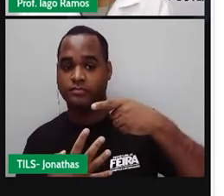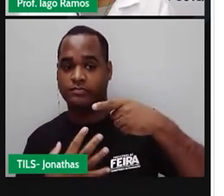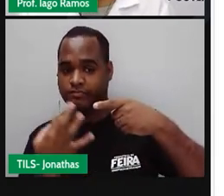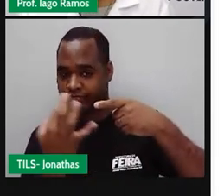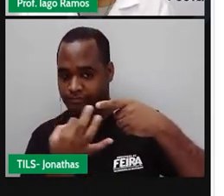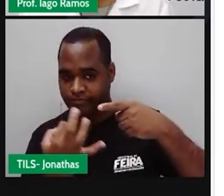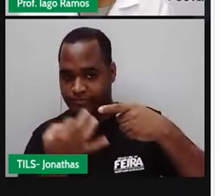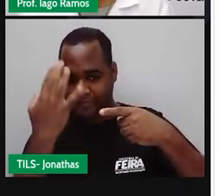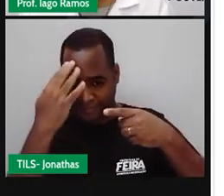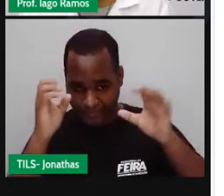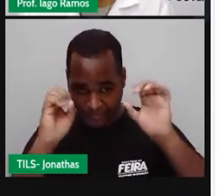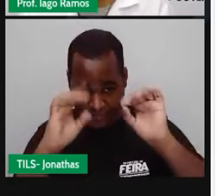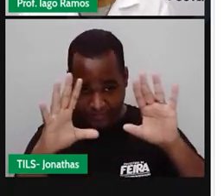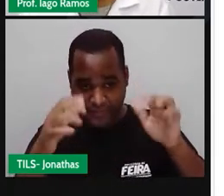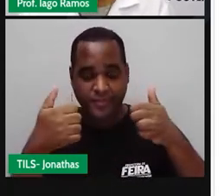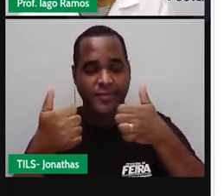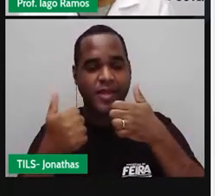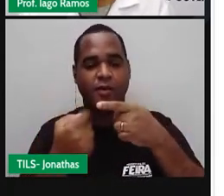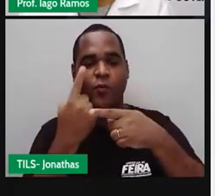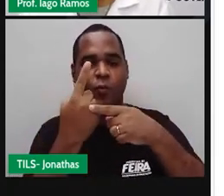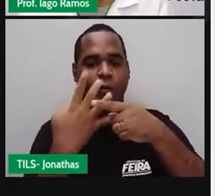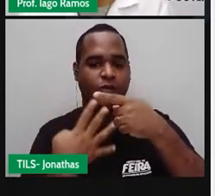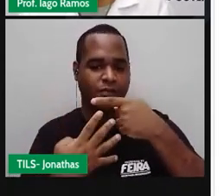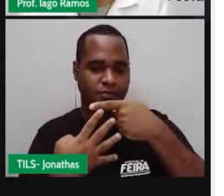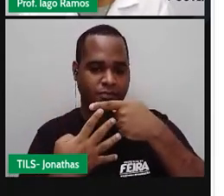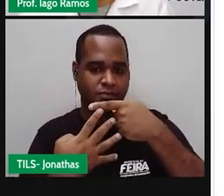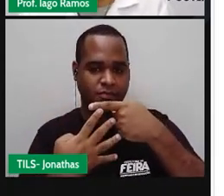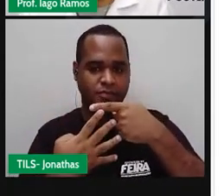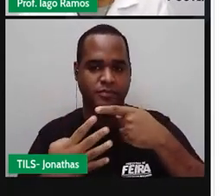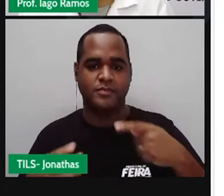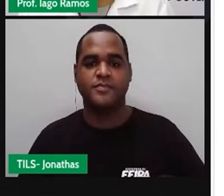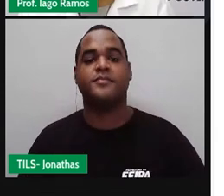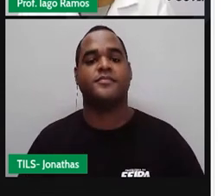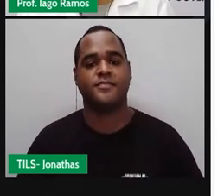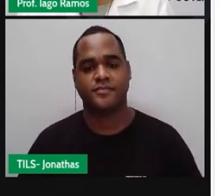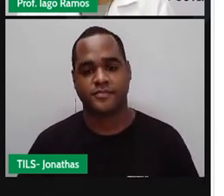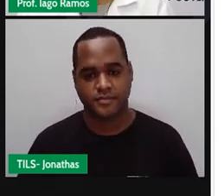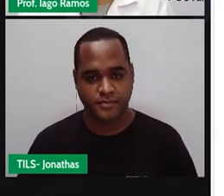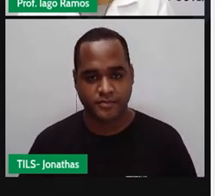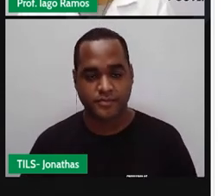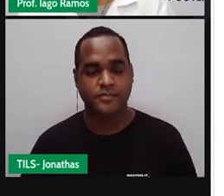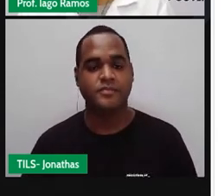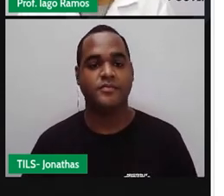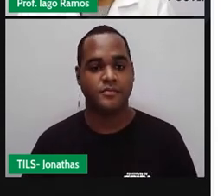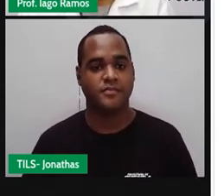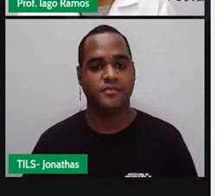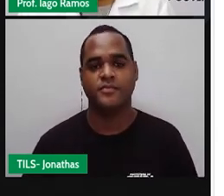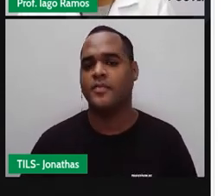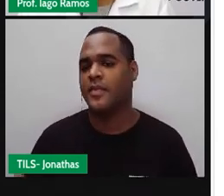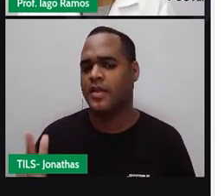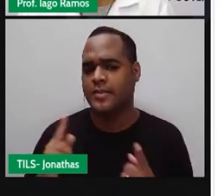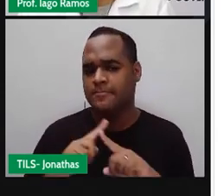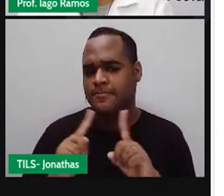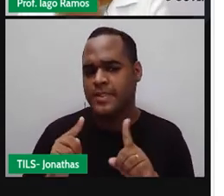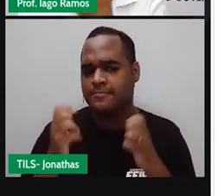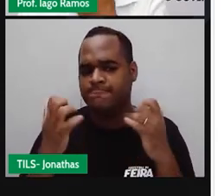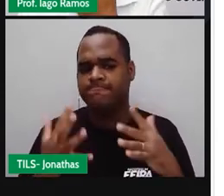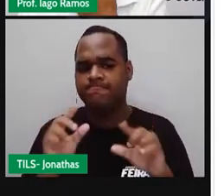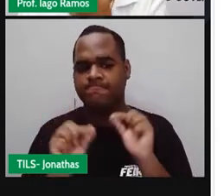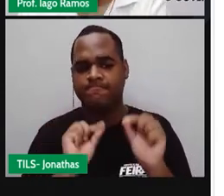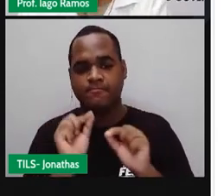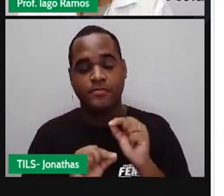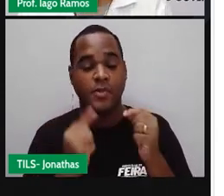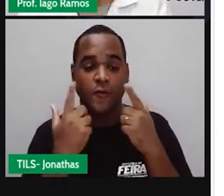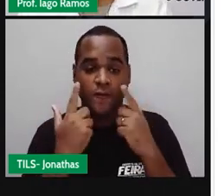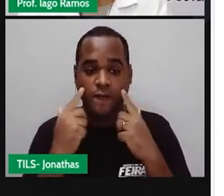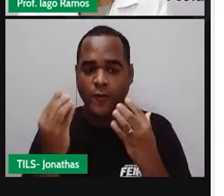perfeito é isso aqui mesmo ó como tá aparecendo aqui tá bom mas aí olha só que é que a gente vai ver a